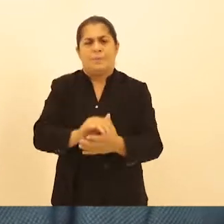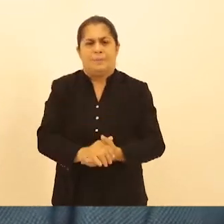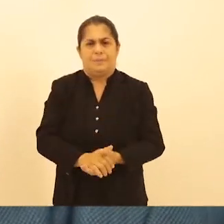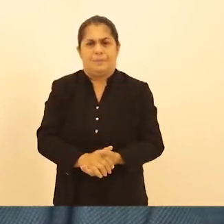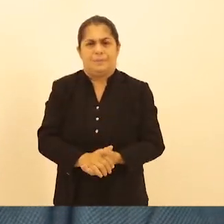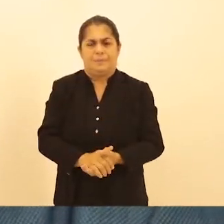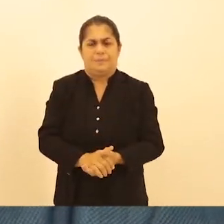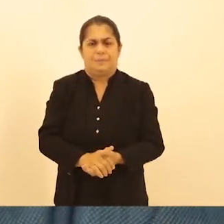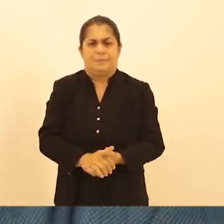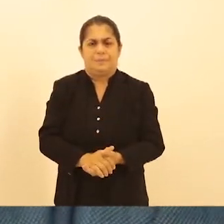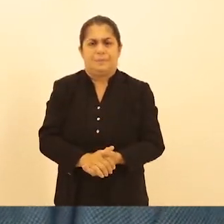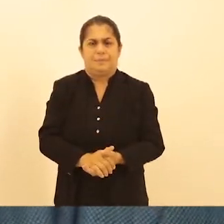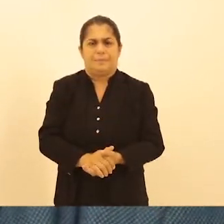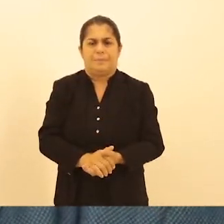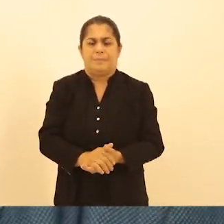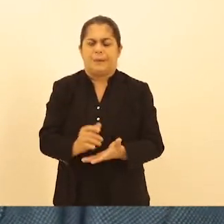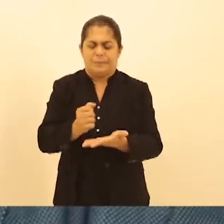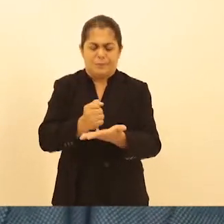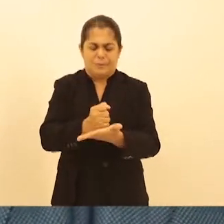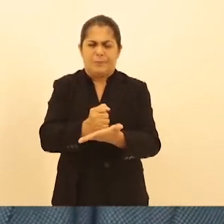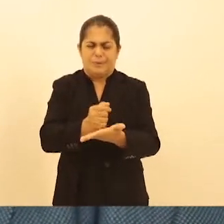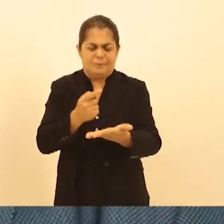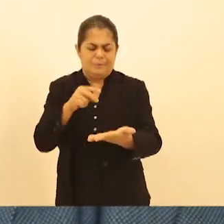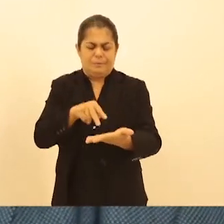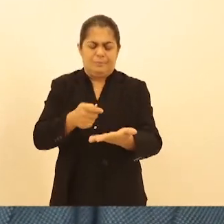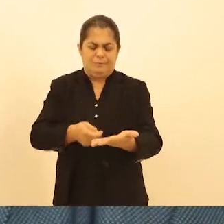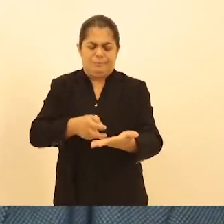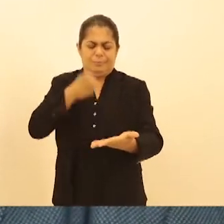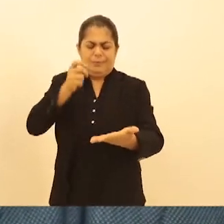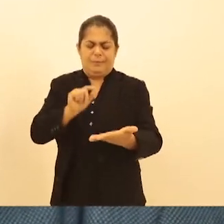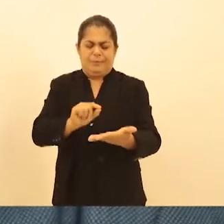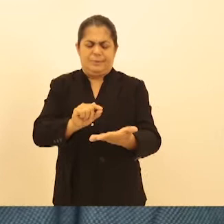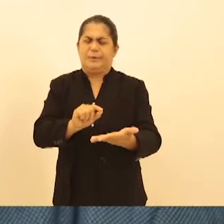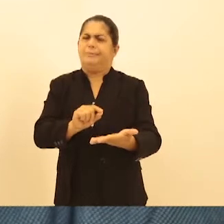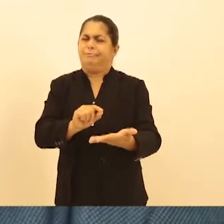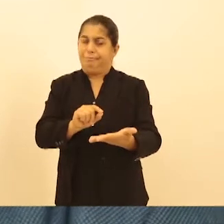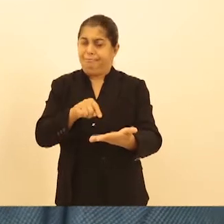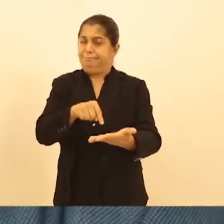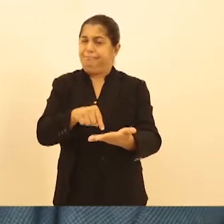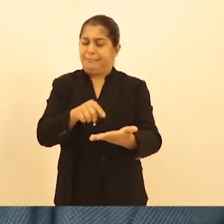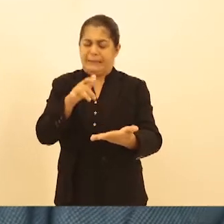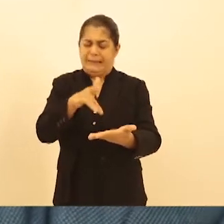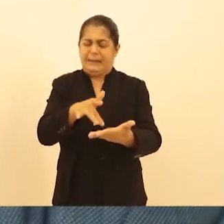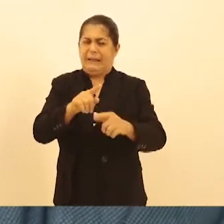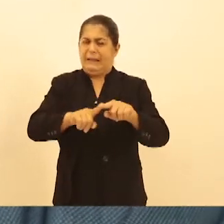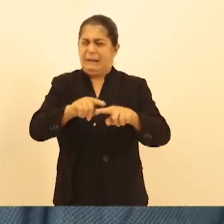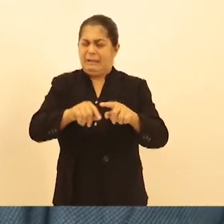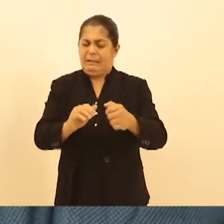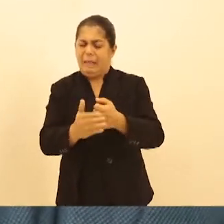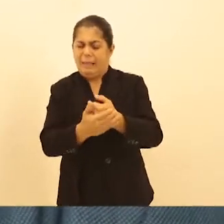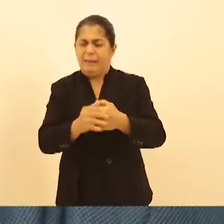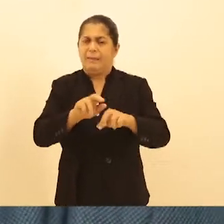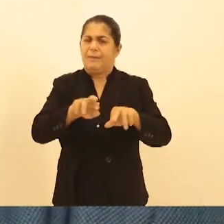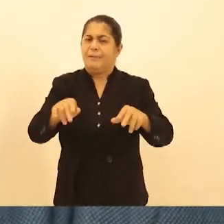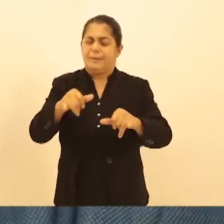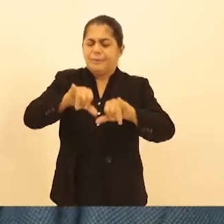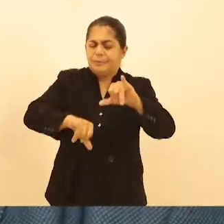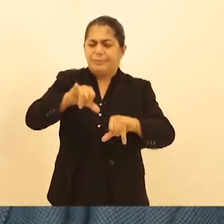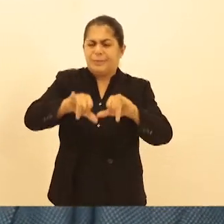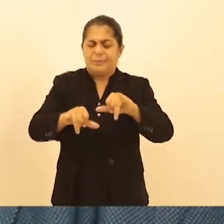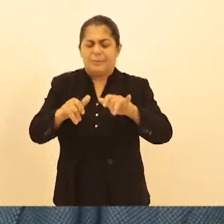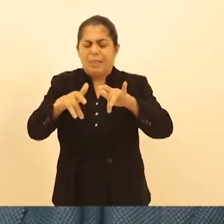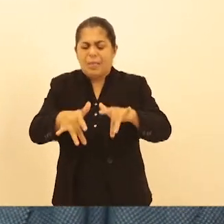presença de corpo estranho e um problema muito sério que é a concentração inadequada conservação